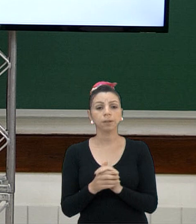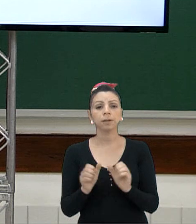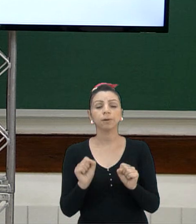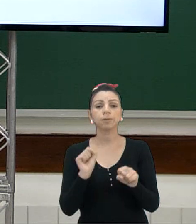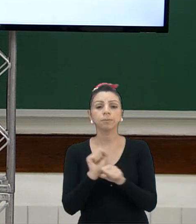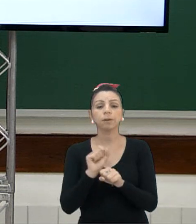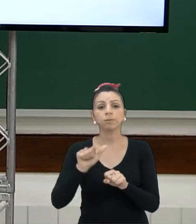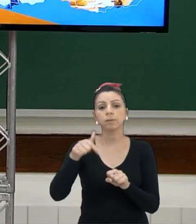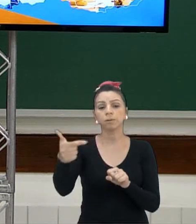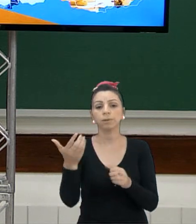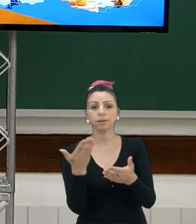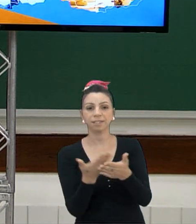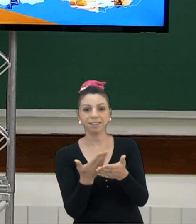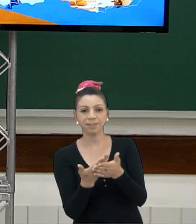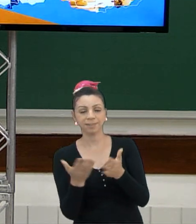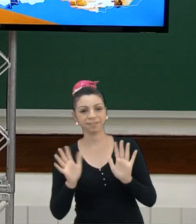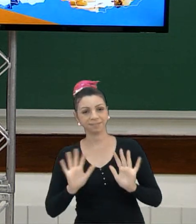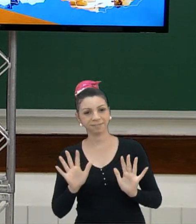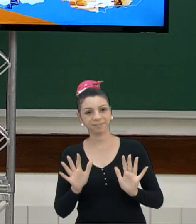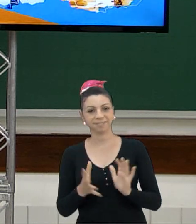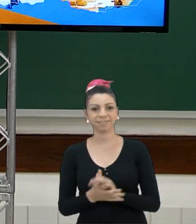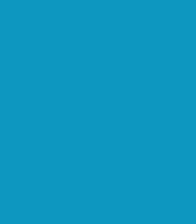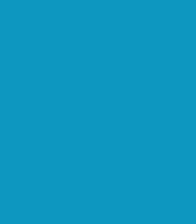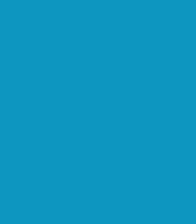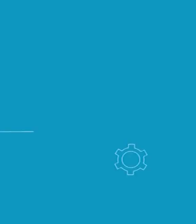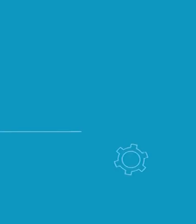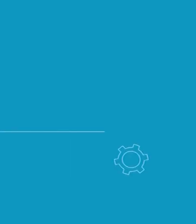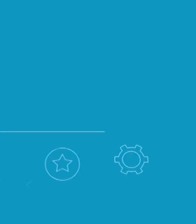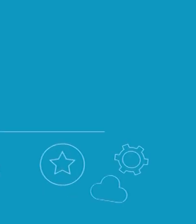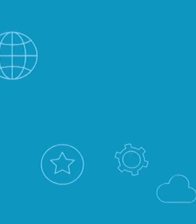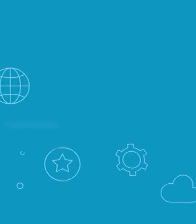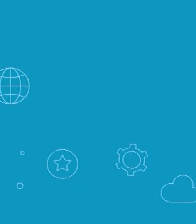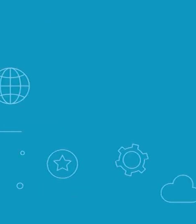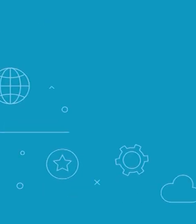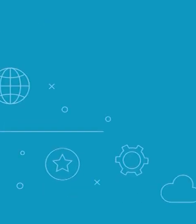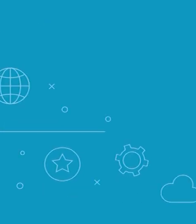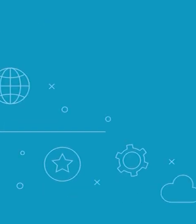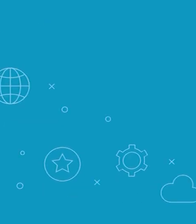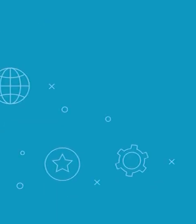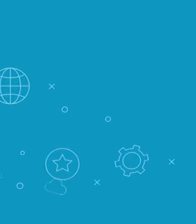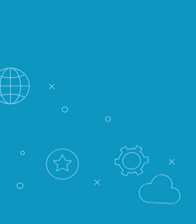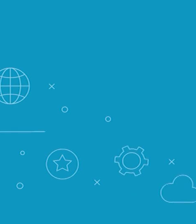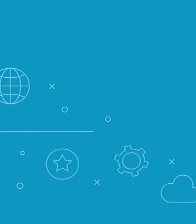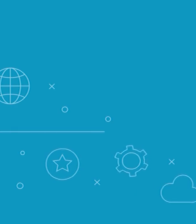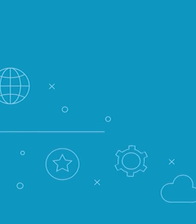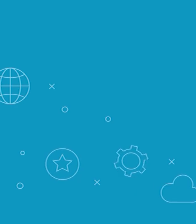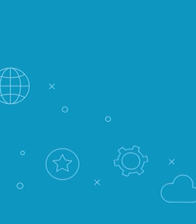próxima aula. Até lá!